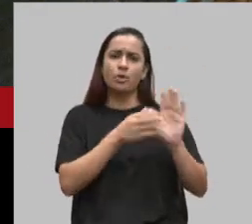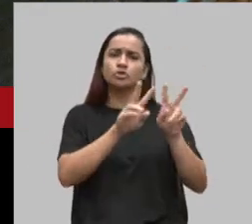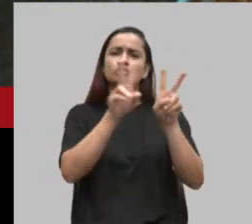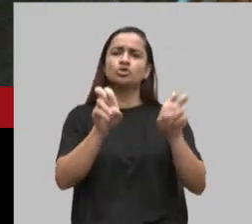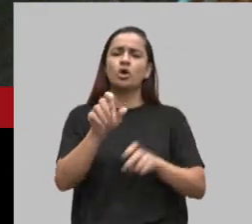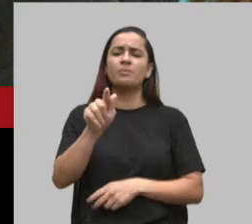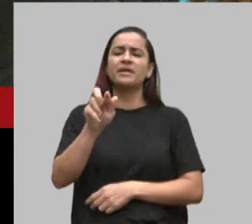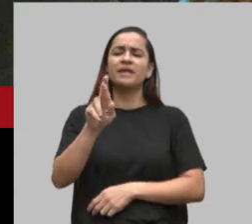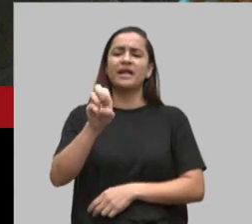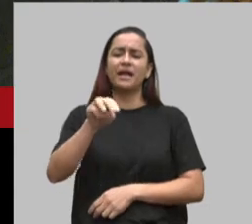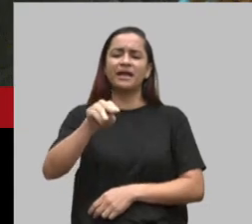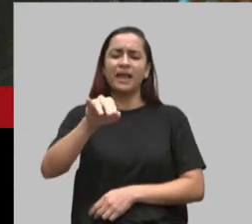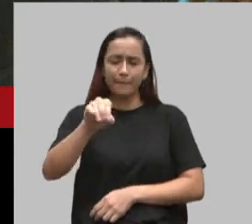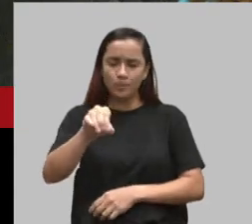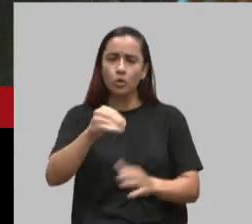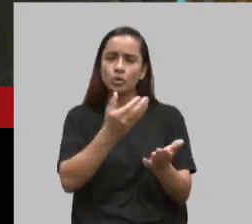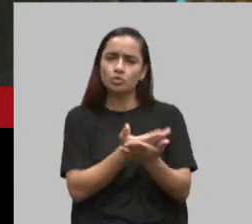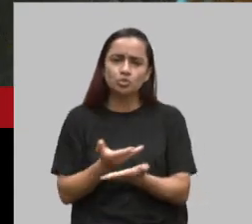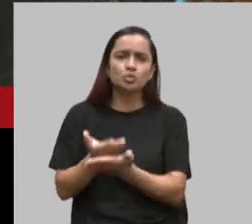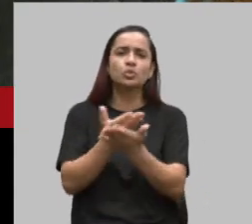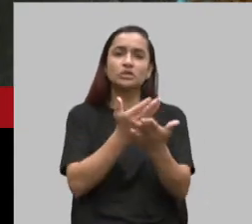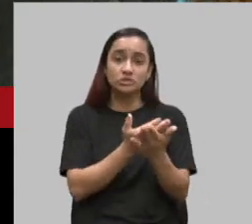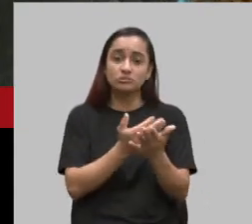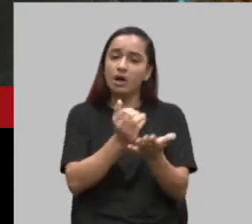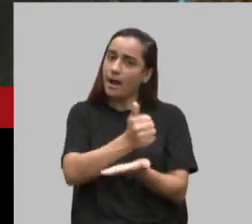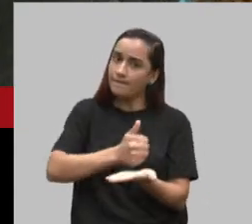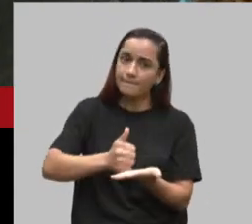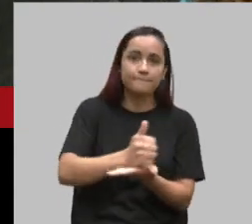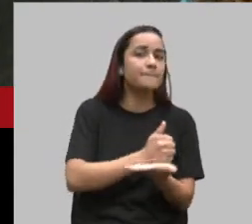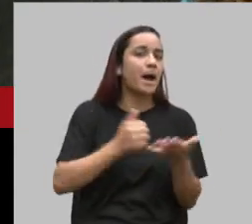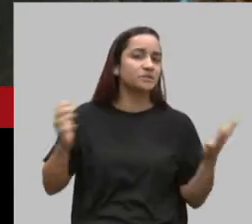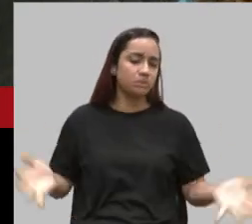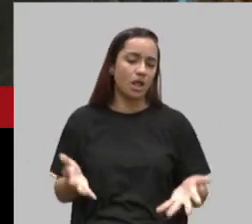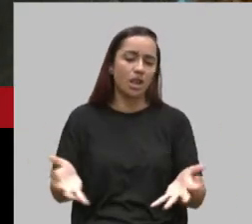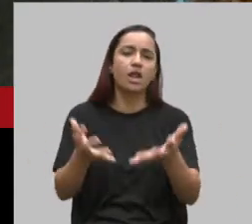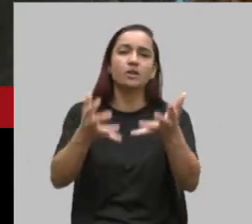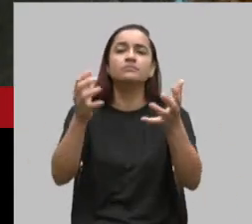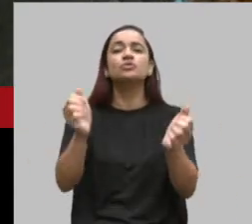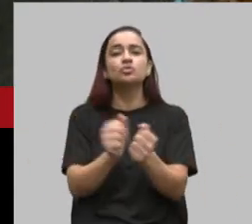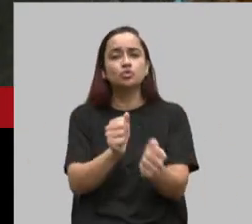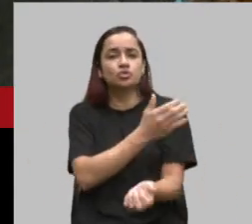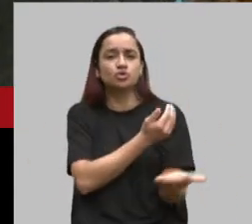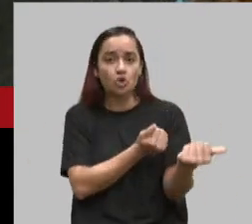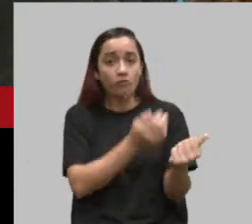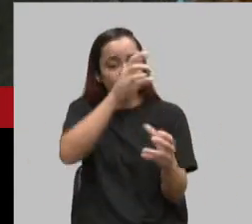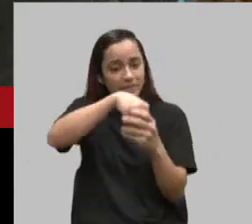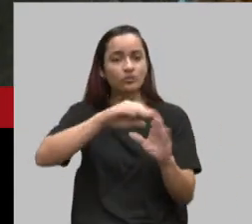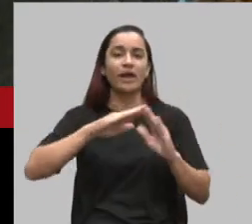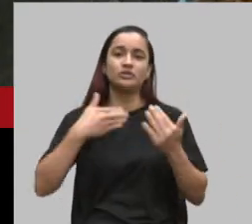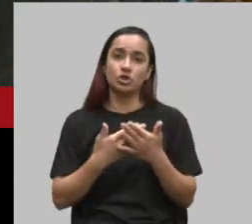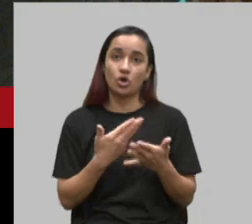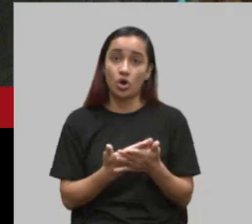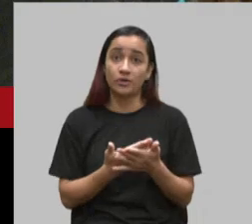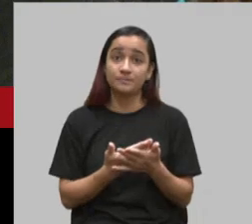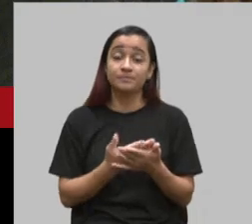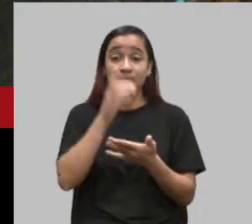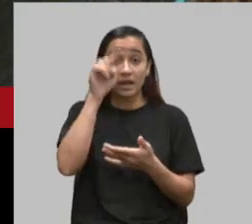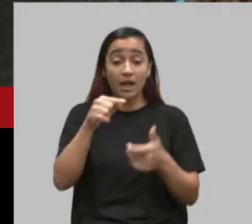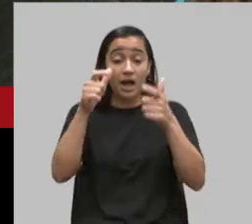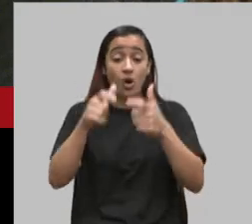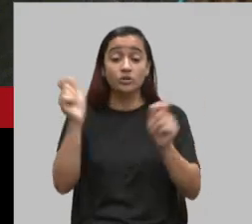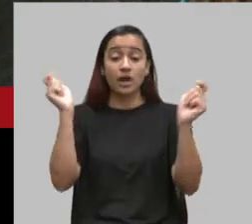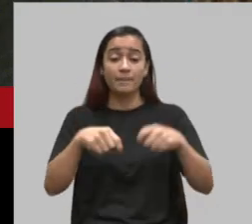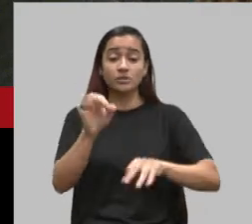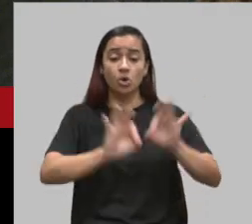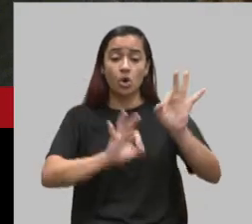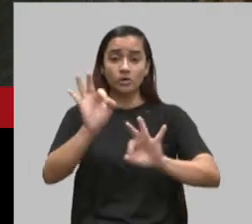sabe que o grêmio estudantil ele é a base do movimento estudantil e a base da organização da Juventude dentro das nossas escolas e aquilo que organiza para que a gente tenha uma escola